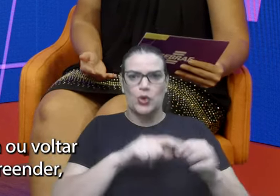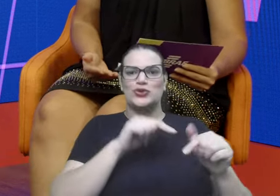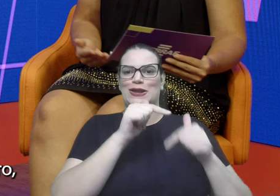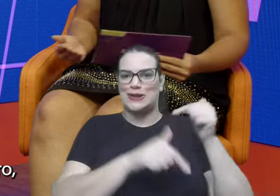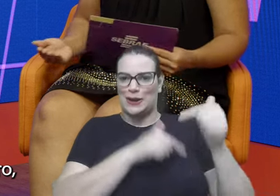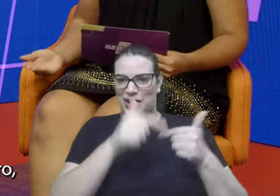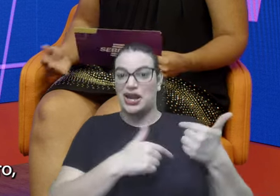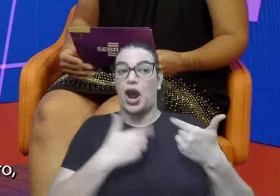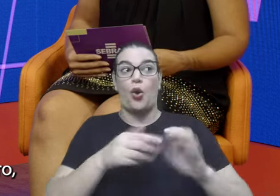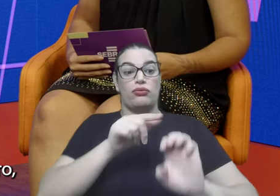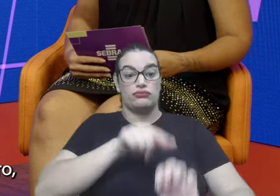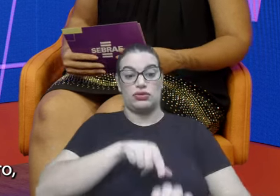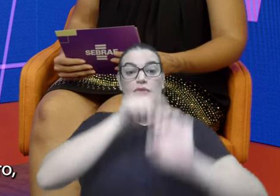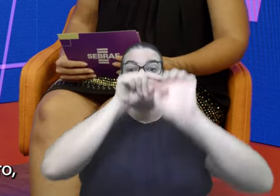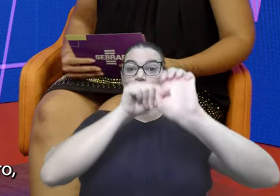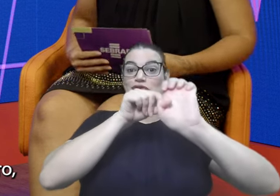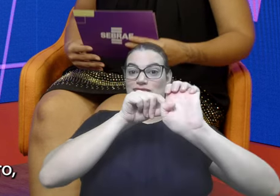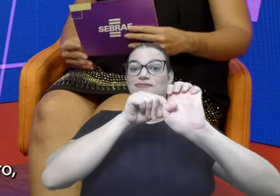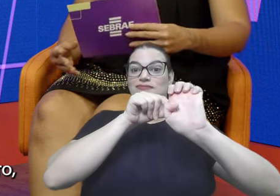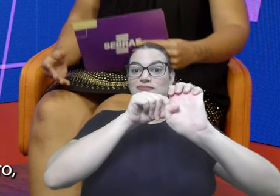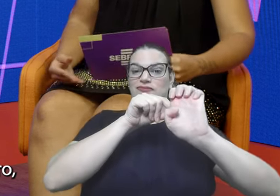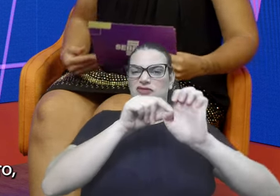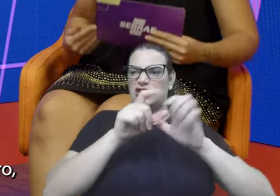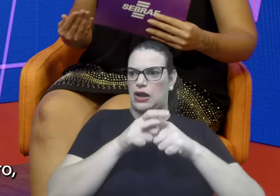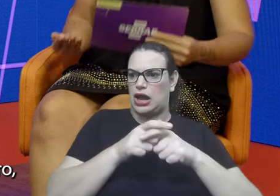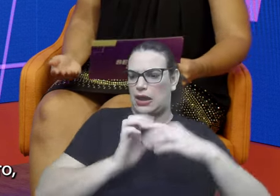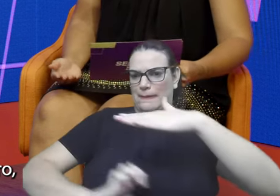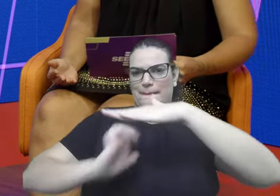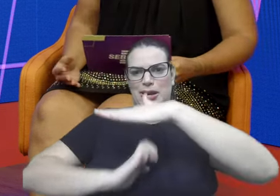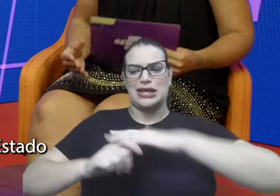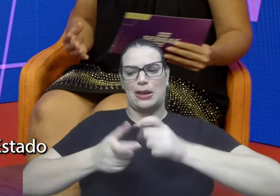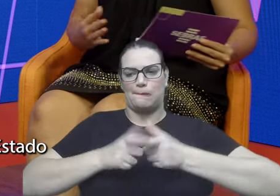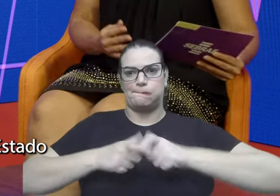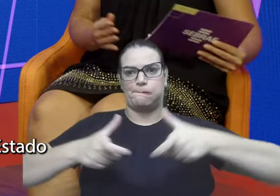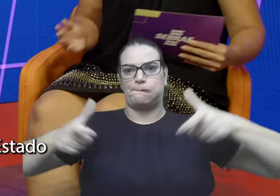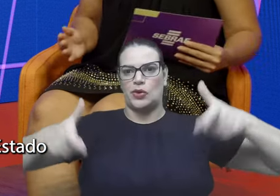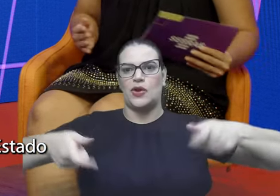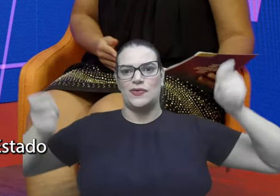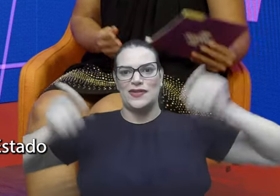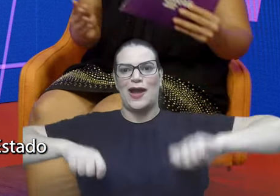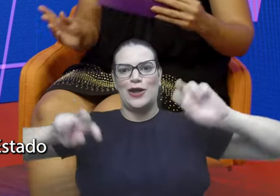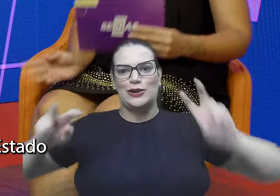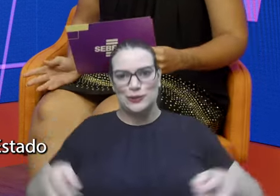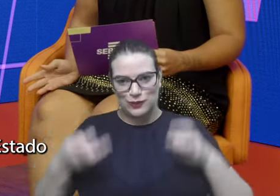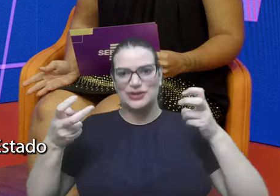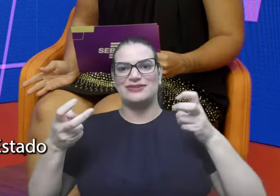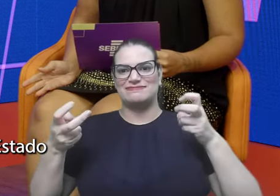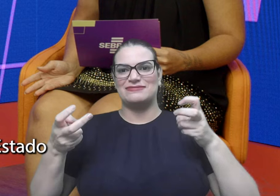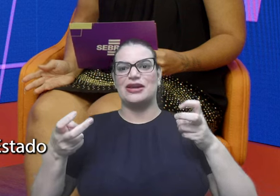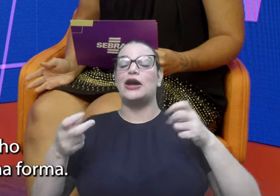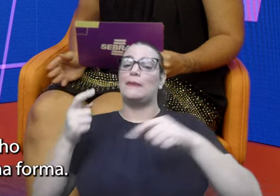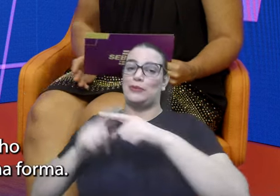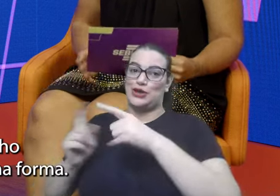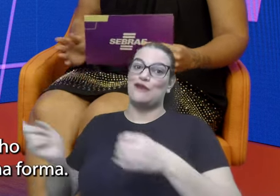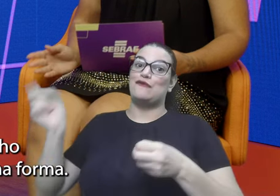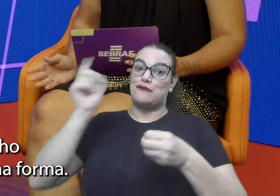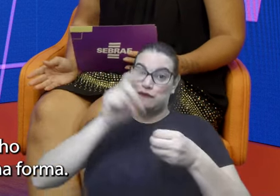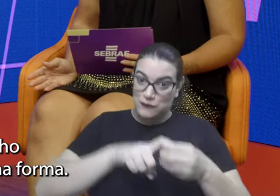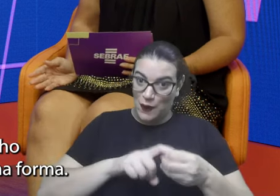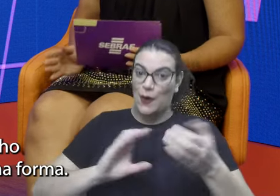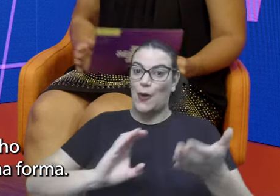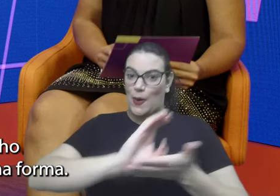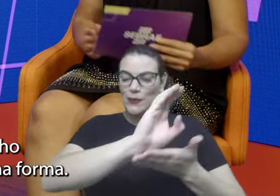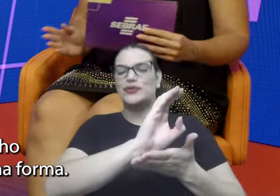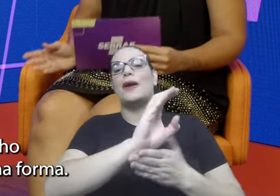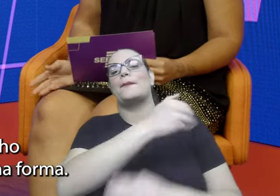empreender e que as suas empresas consigam crescer e dar lucro porque isso tudo volta pro estado de alguma forma pode demorar um